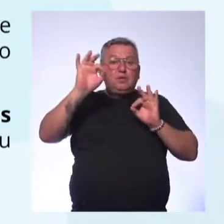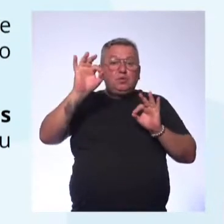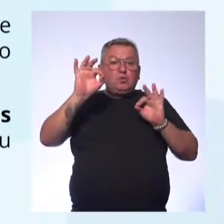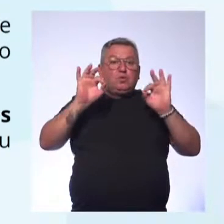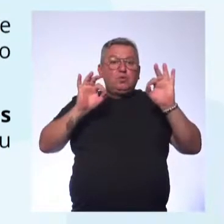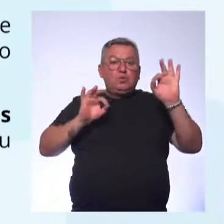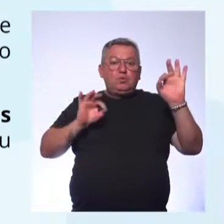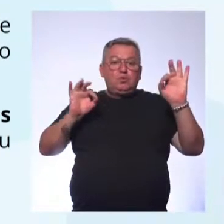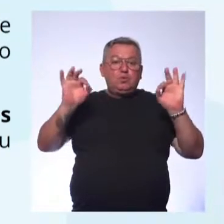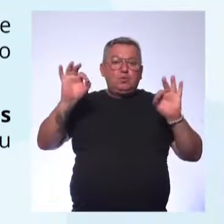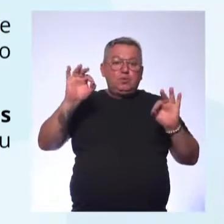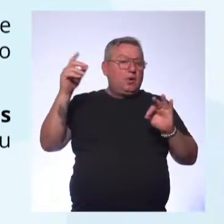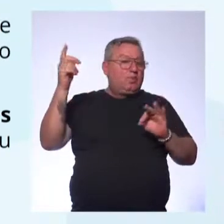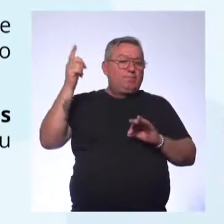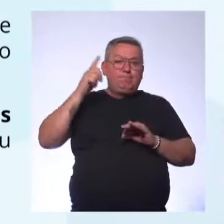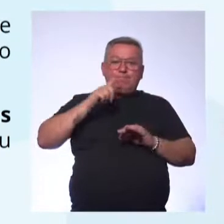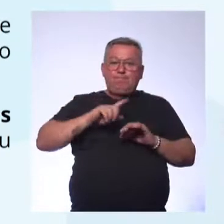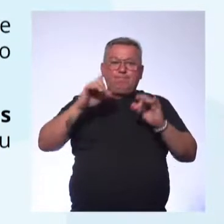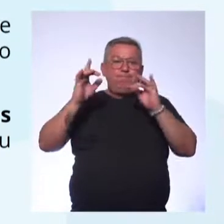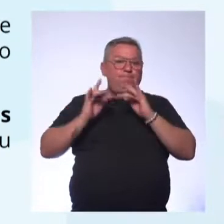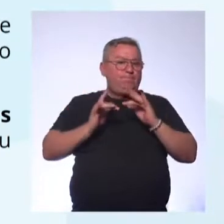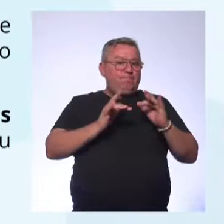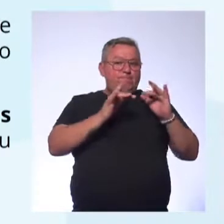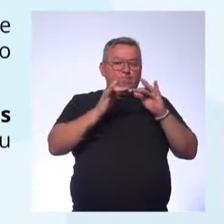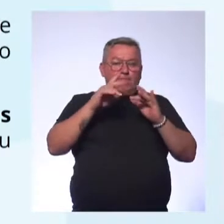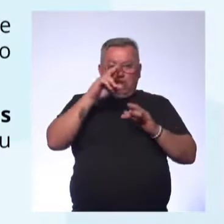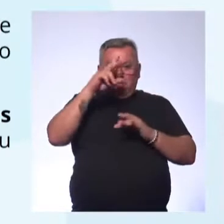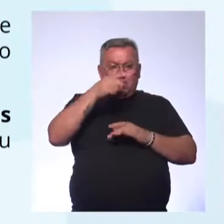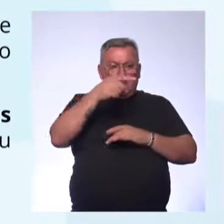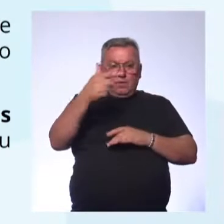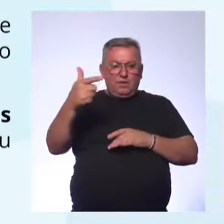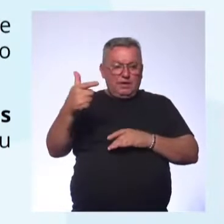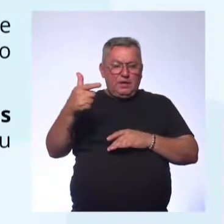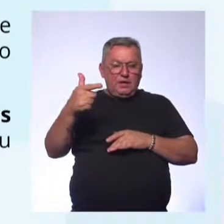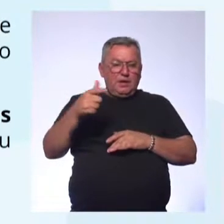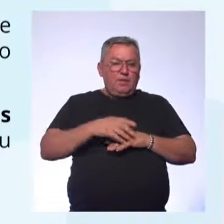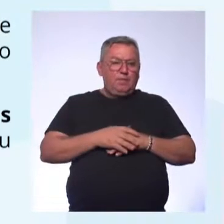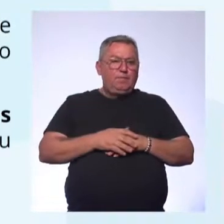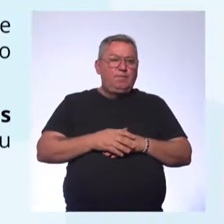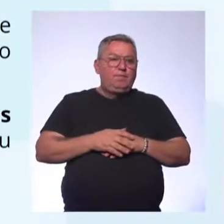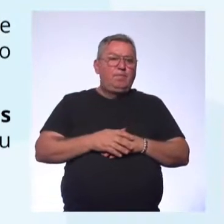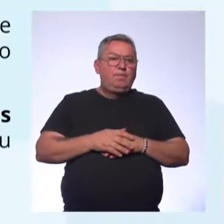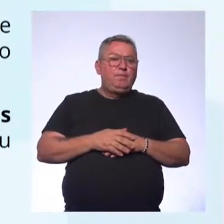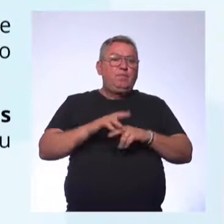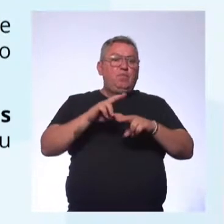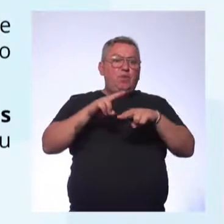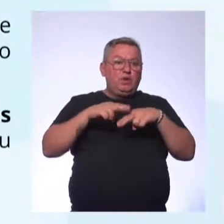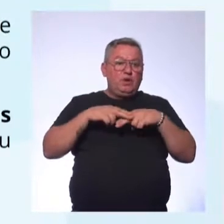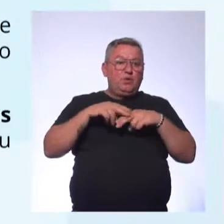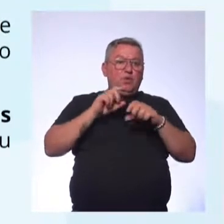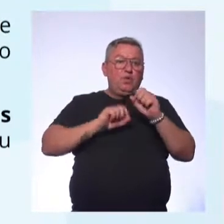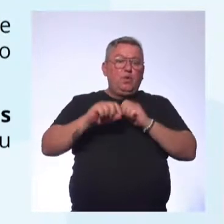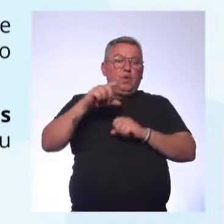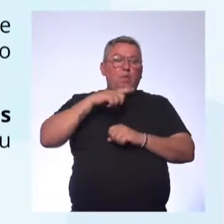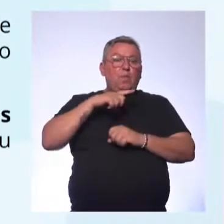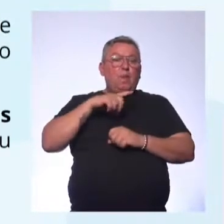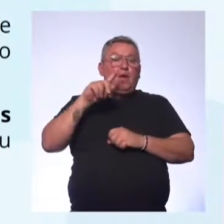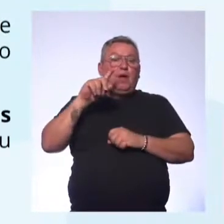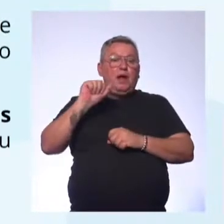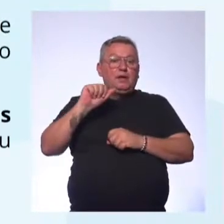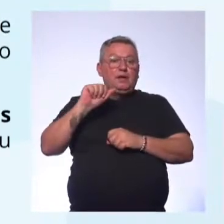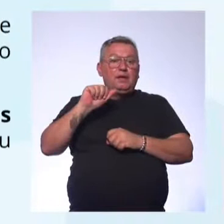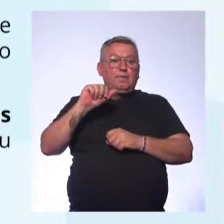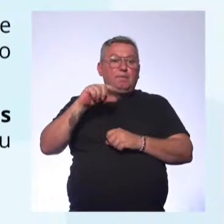muito separadas umas das outras praticamente não existindo forças atrativas entre elas por isso os gases tendem a